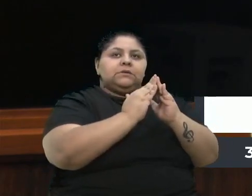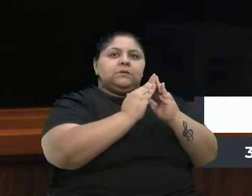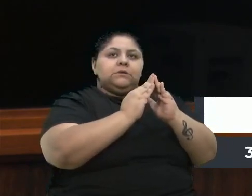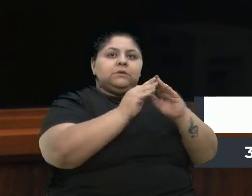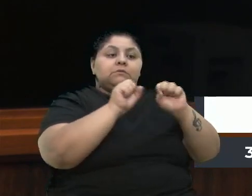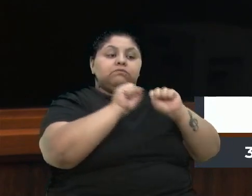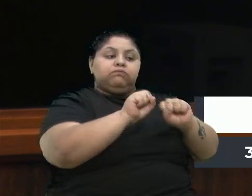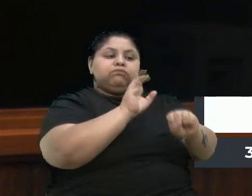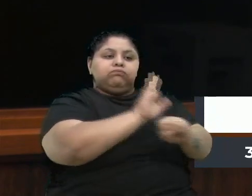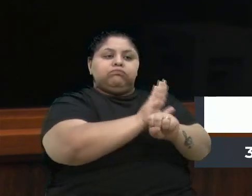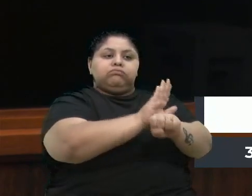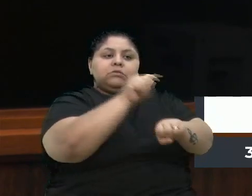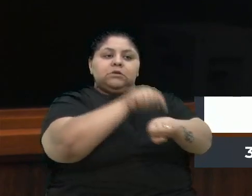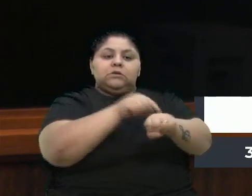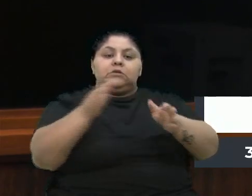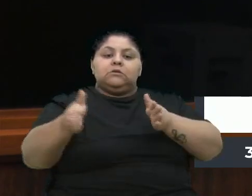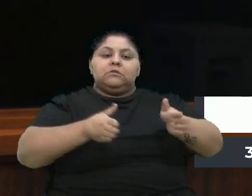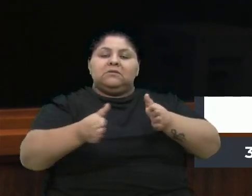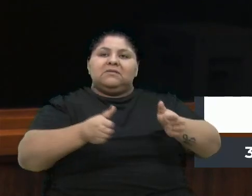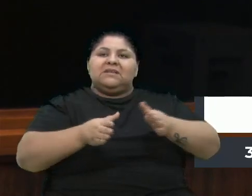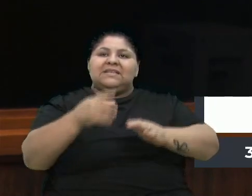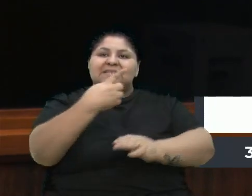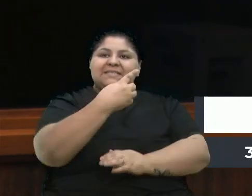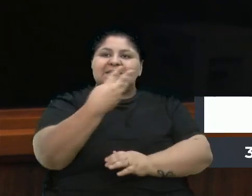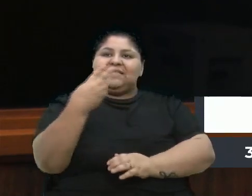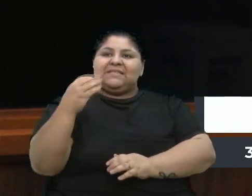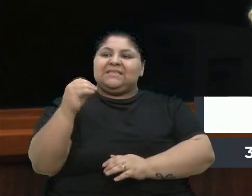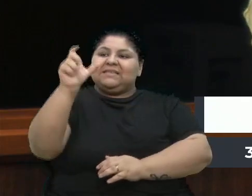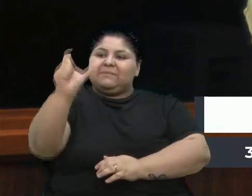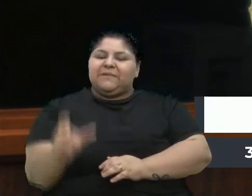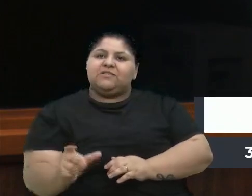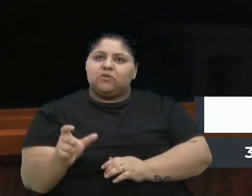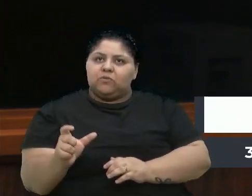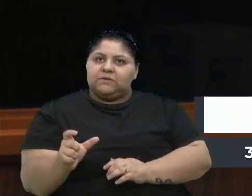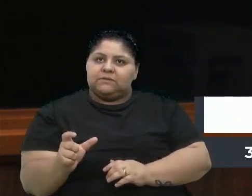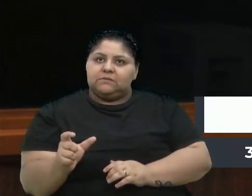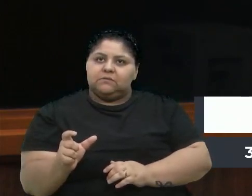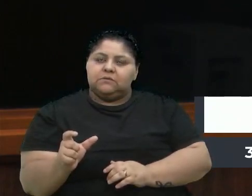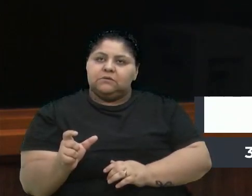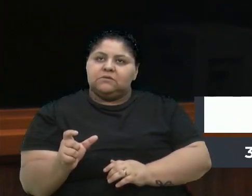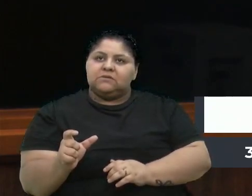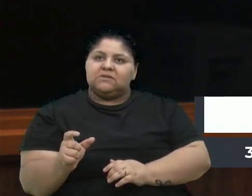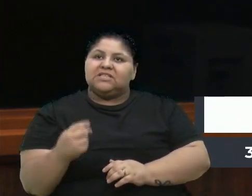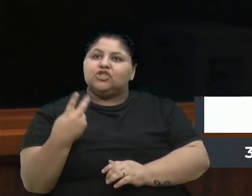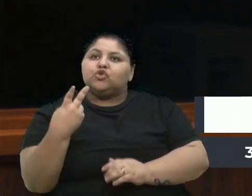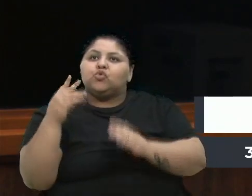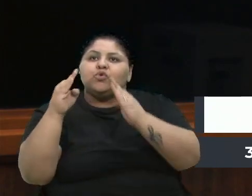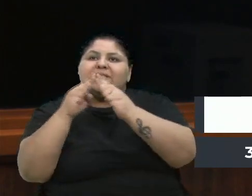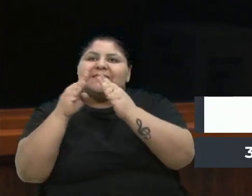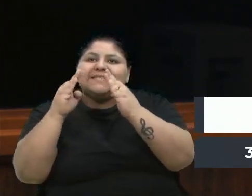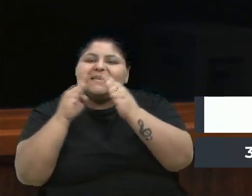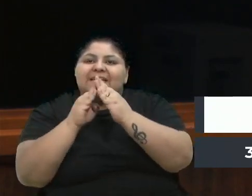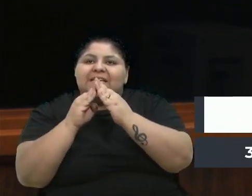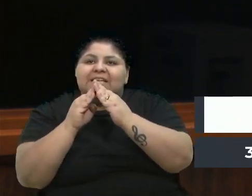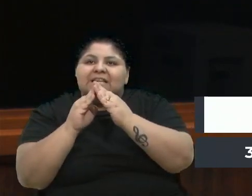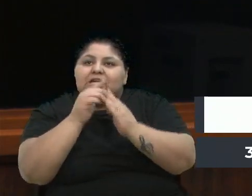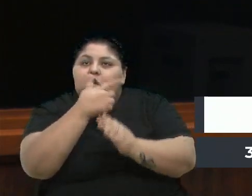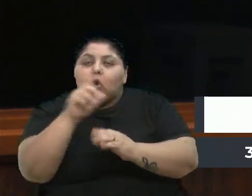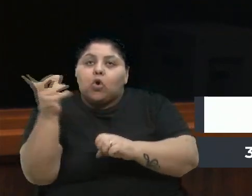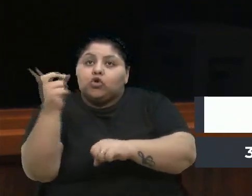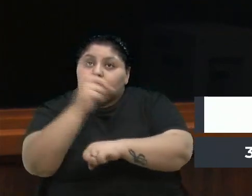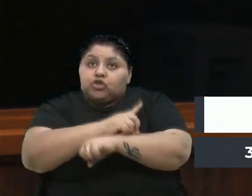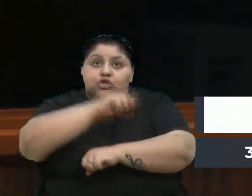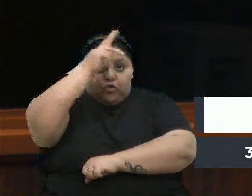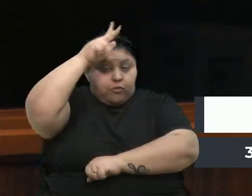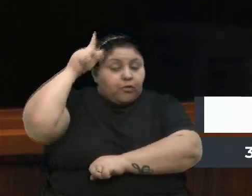para 130 pessoas. Possível uma parte, vereadora. 2 casas de passagem. Outro dia o prefeito falou isso